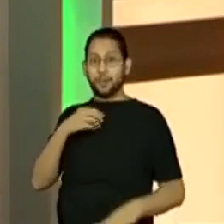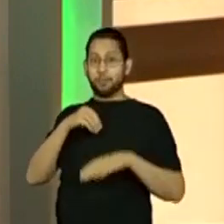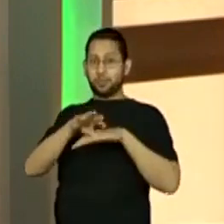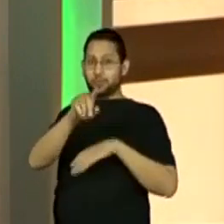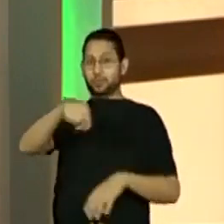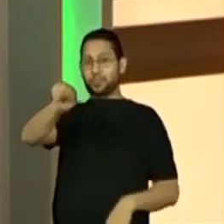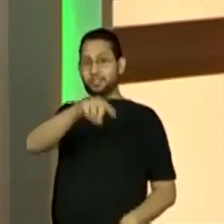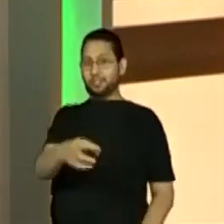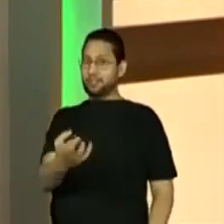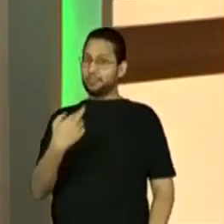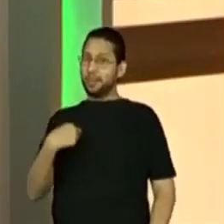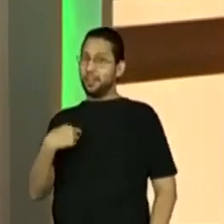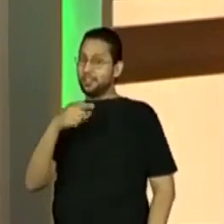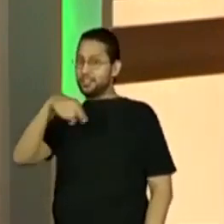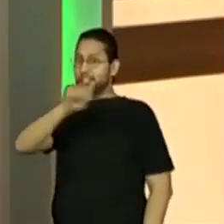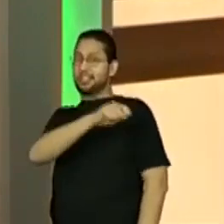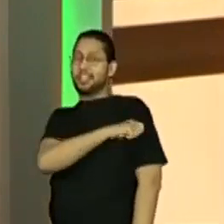né?